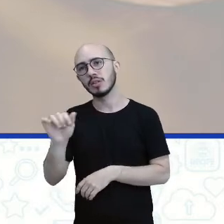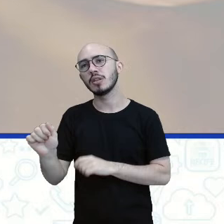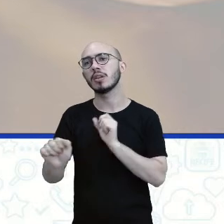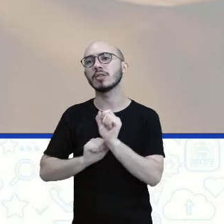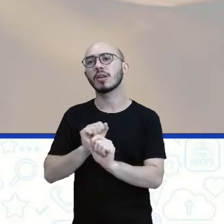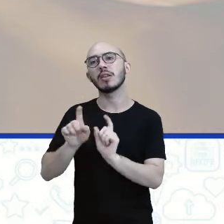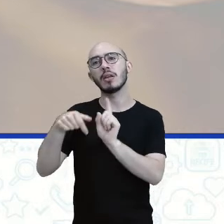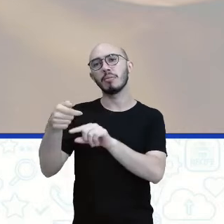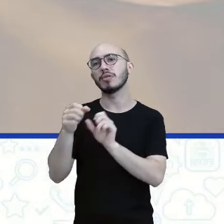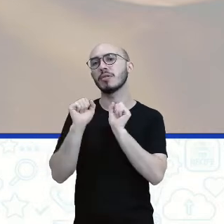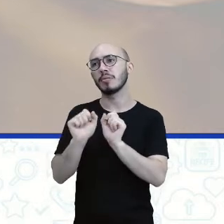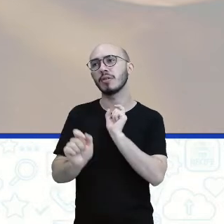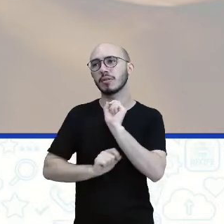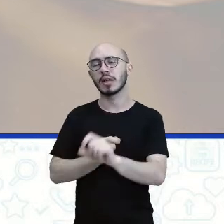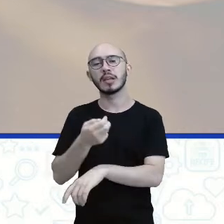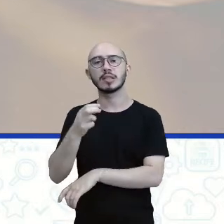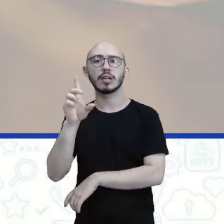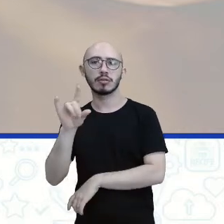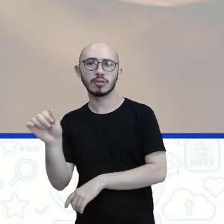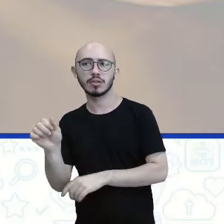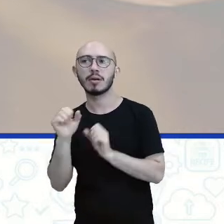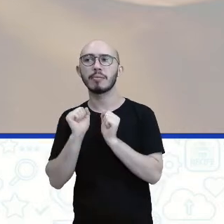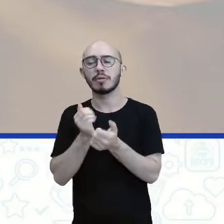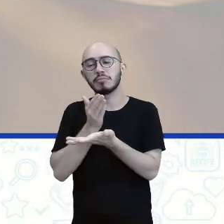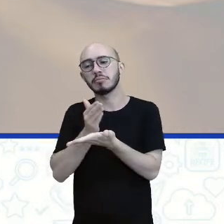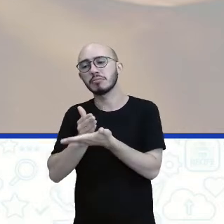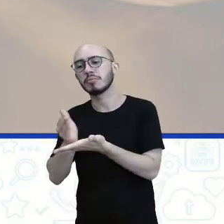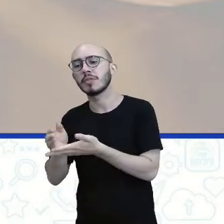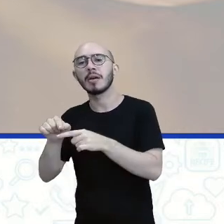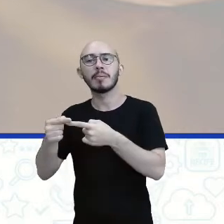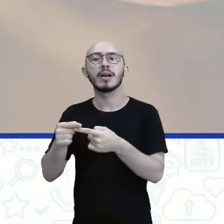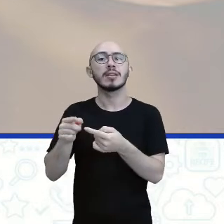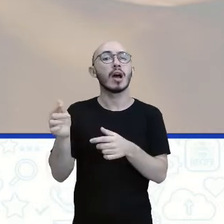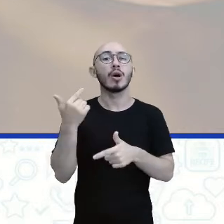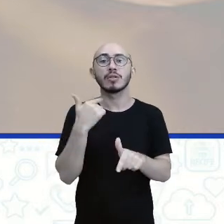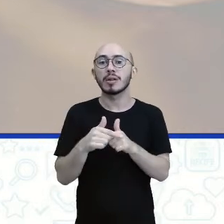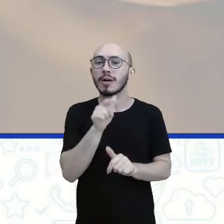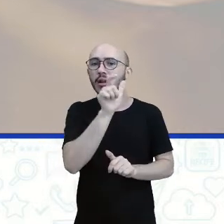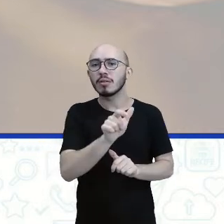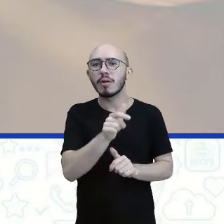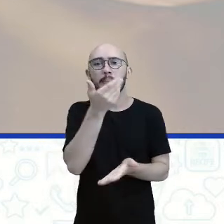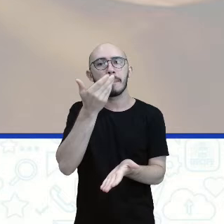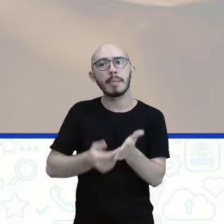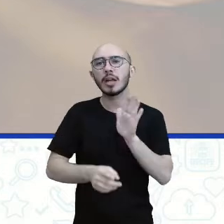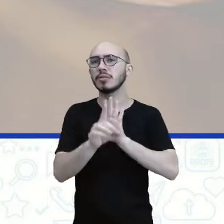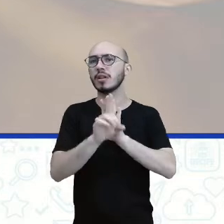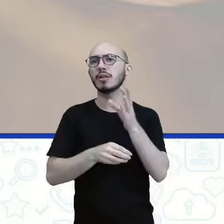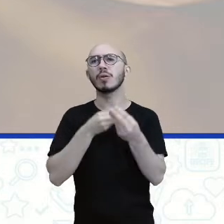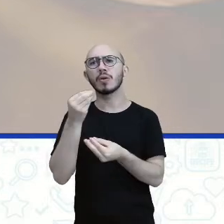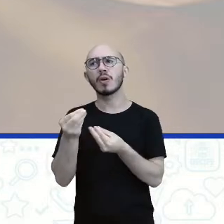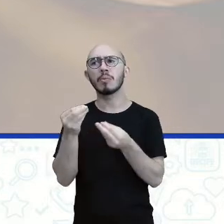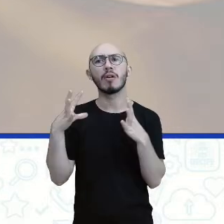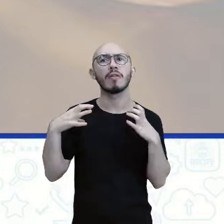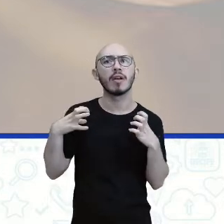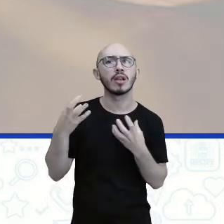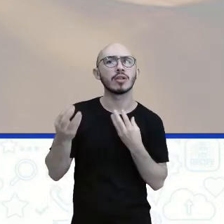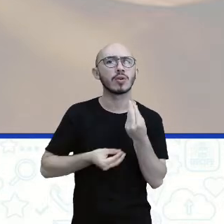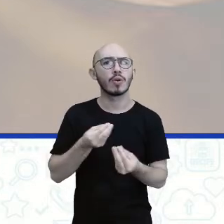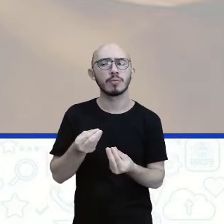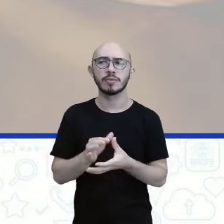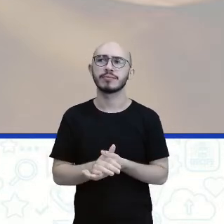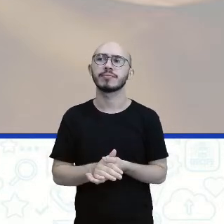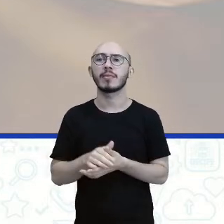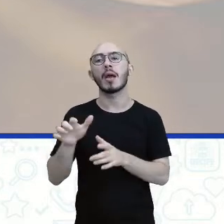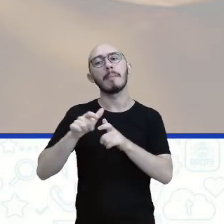não pode ser inferior a 5 dias. Mesmo assim, o trabalhador perde esse direito de poder ter umas férias todas. Para alguns setores é até bom, mas diria que